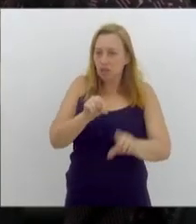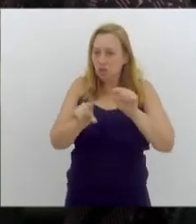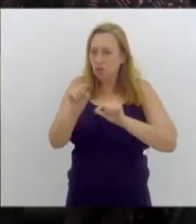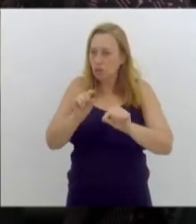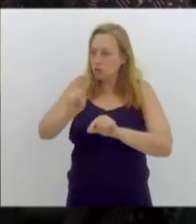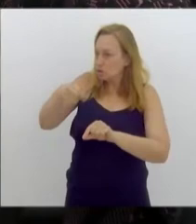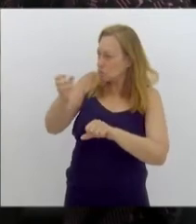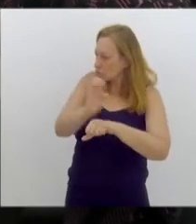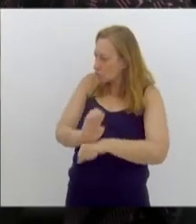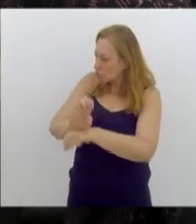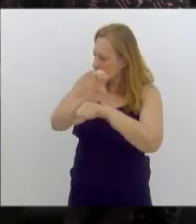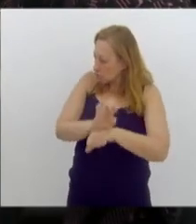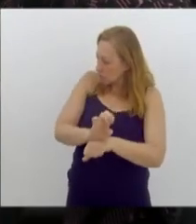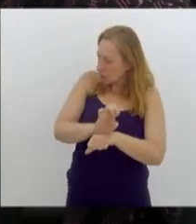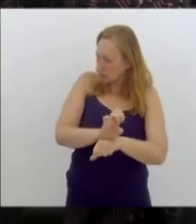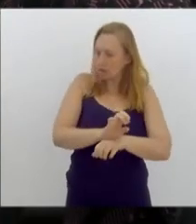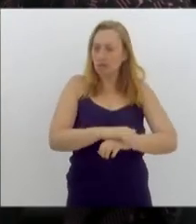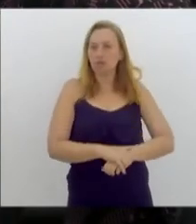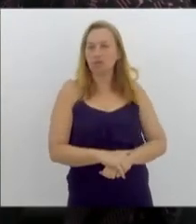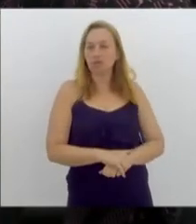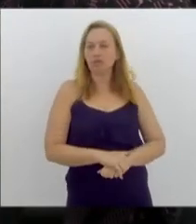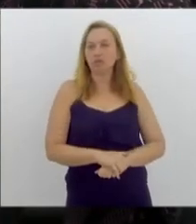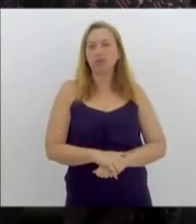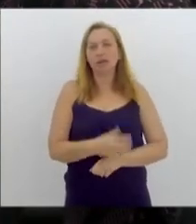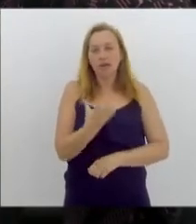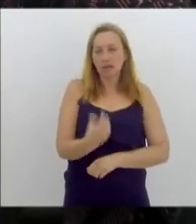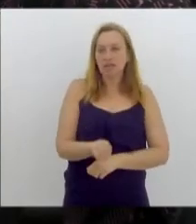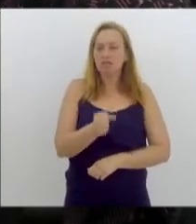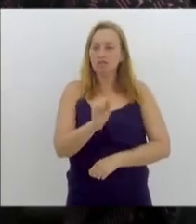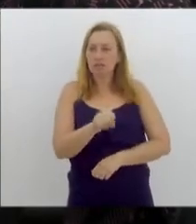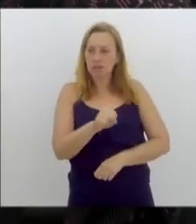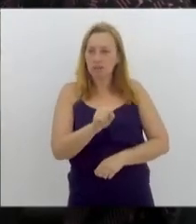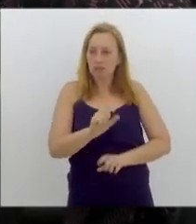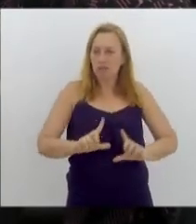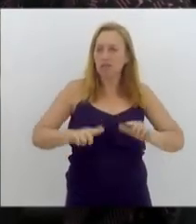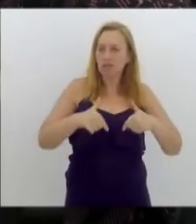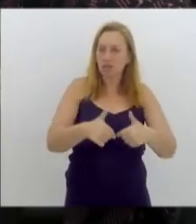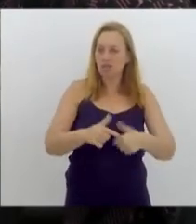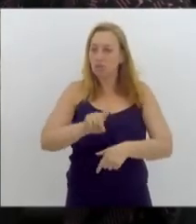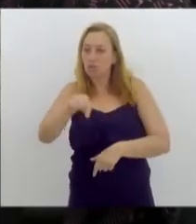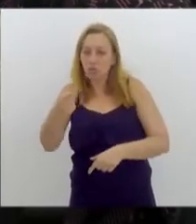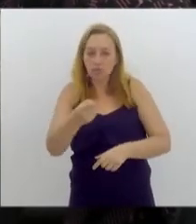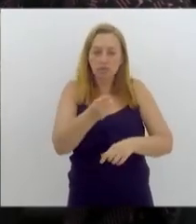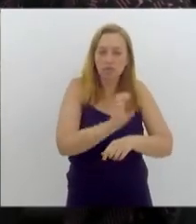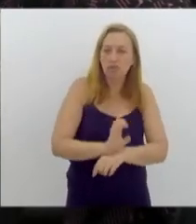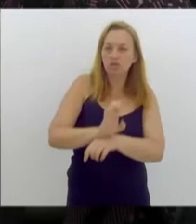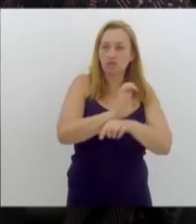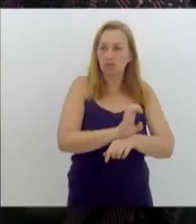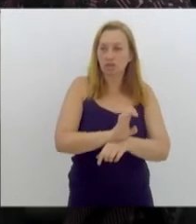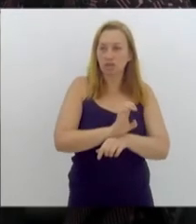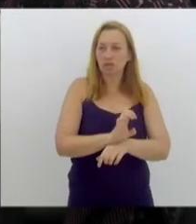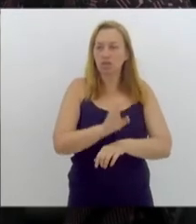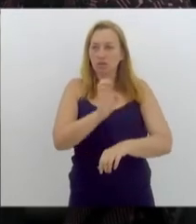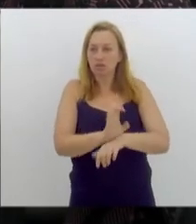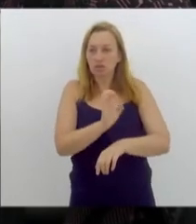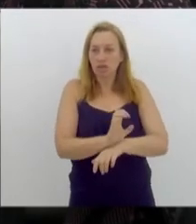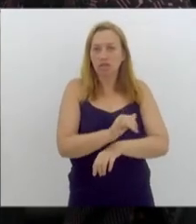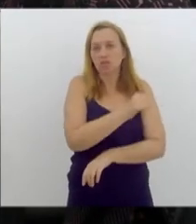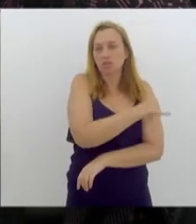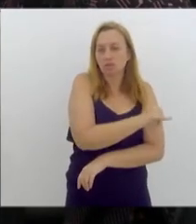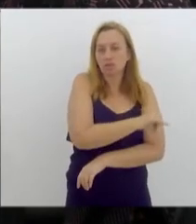foram se a decisão for favorável nessas ações dos outros estados o estado do Rio ganhará